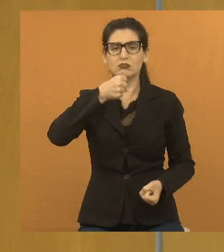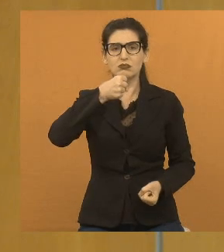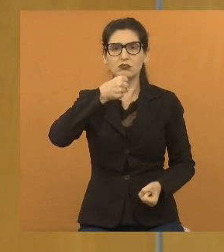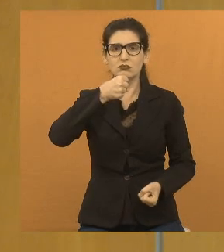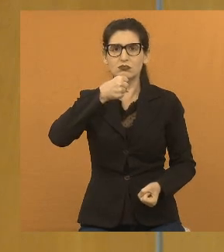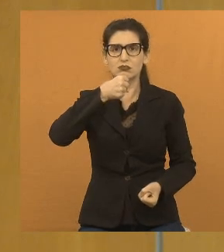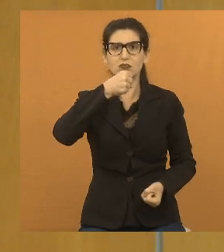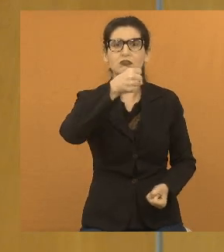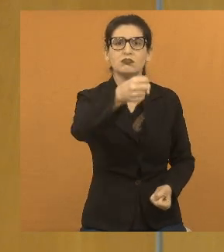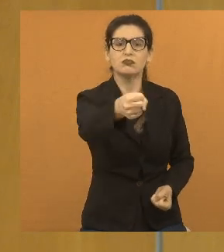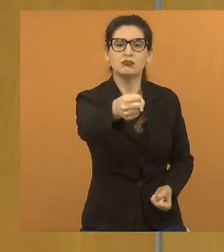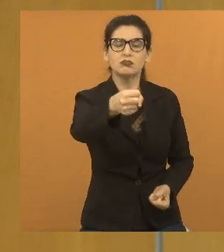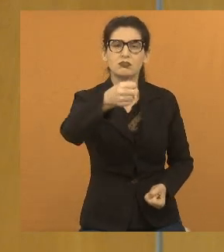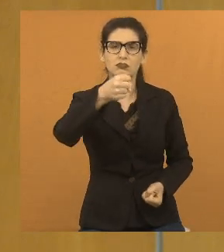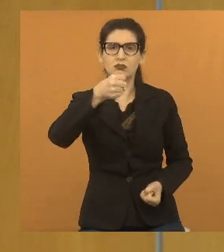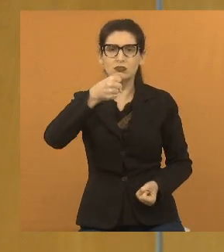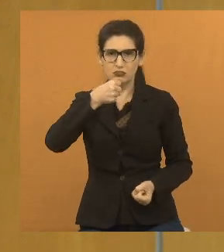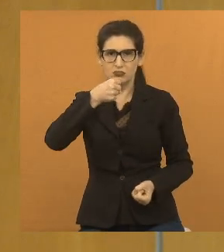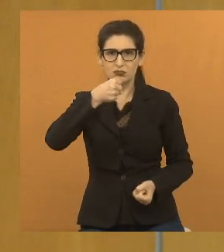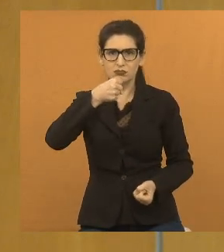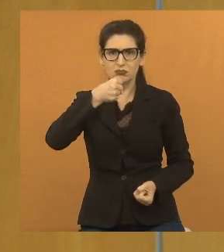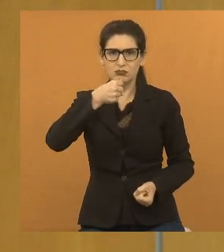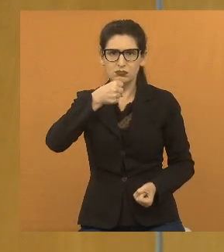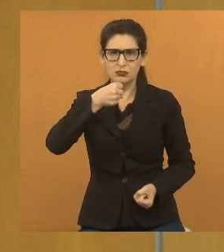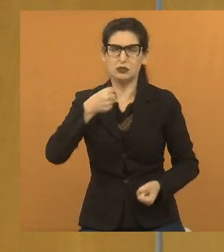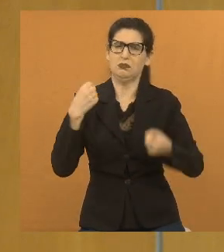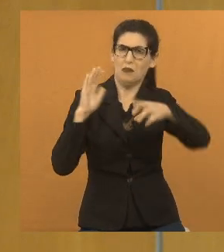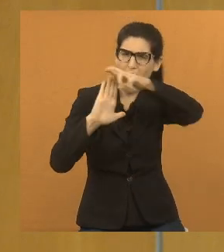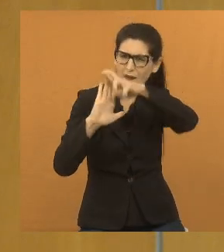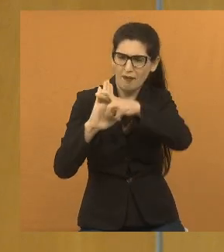para gravação, uma exigência,